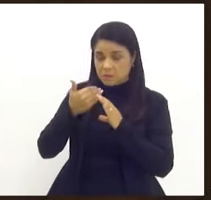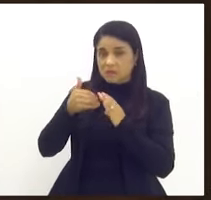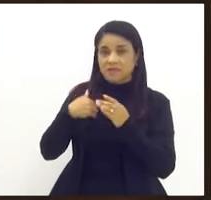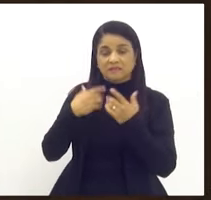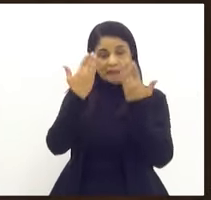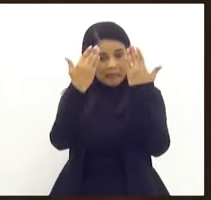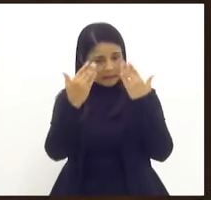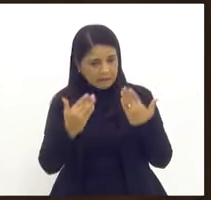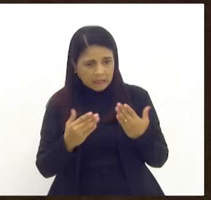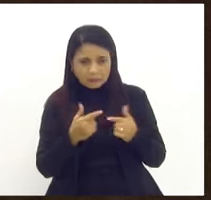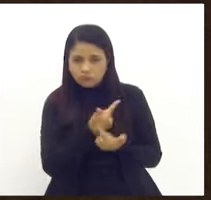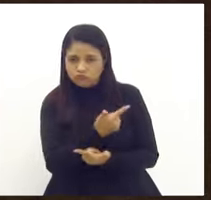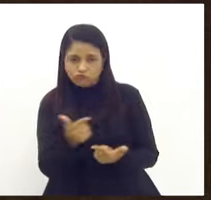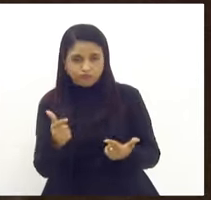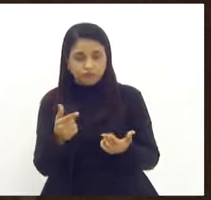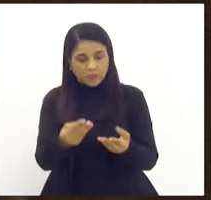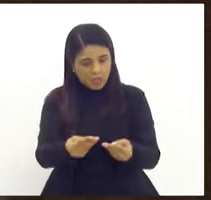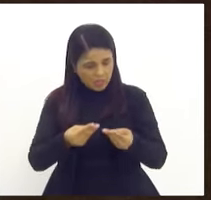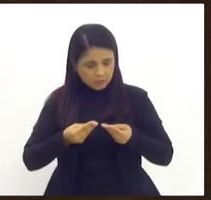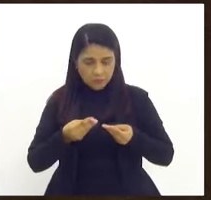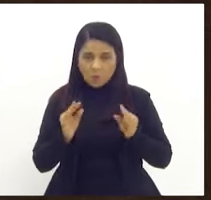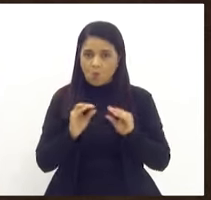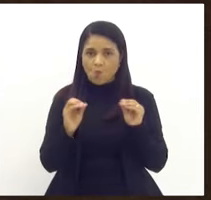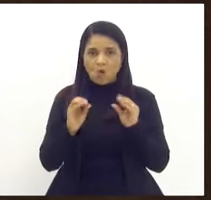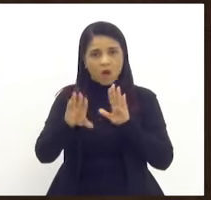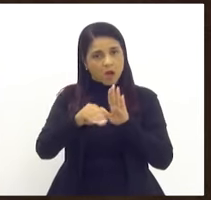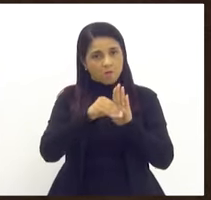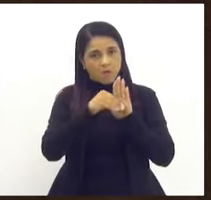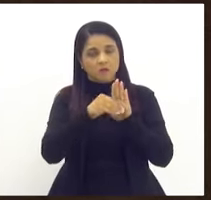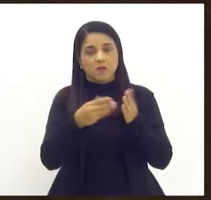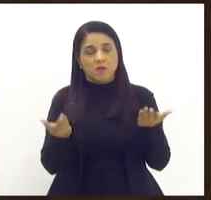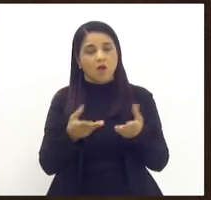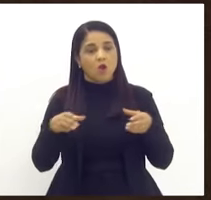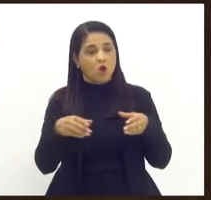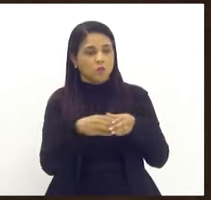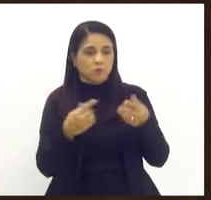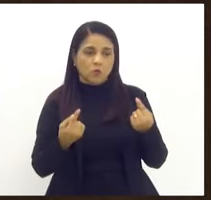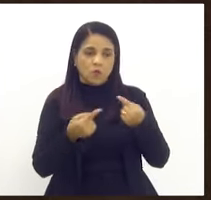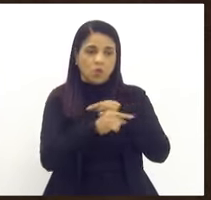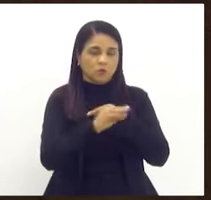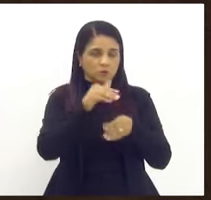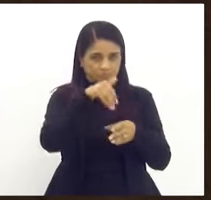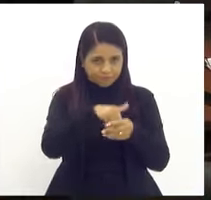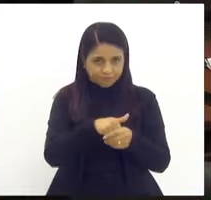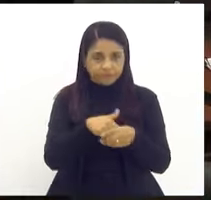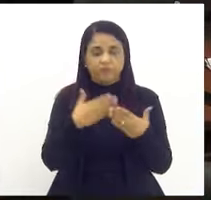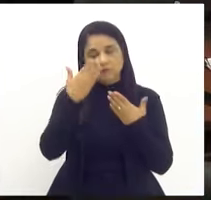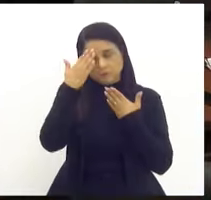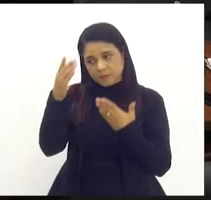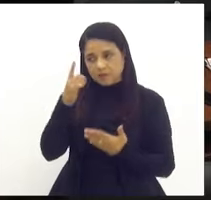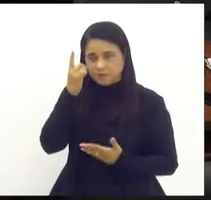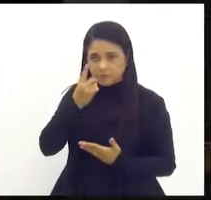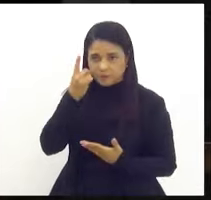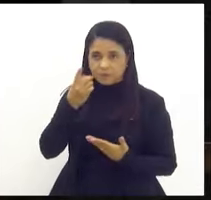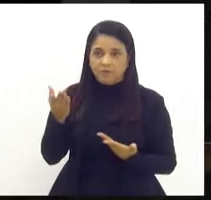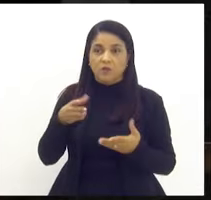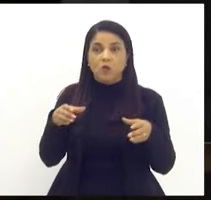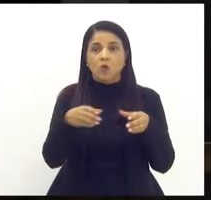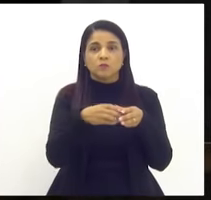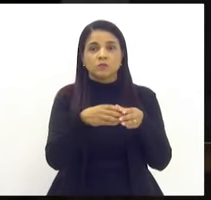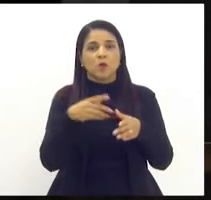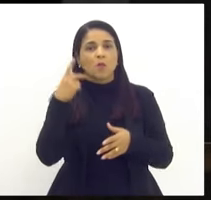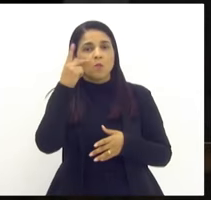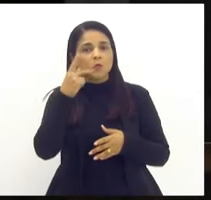análise e recebimento das emendas por hora o parecer dessa comissão é contrário muito obrigado deputada comissão de